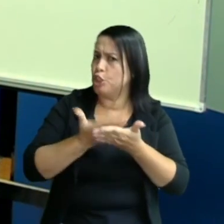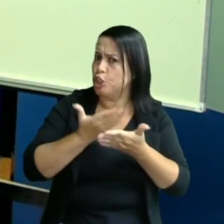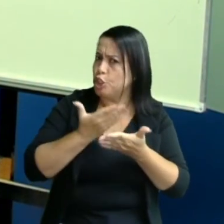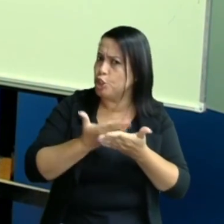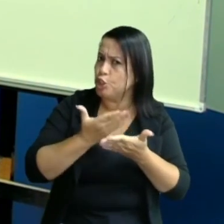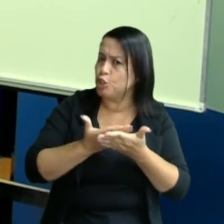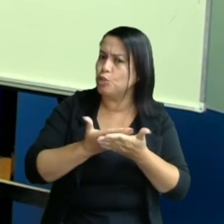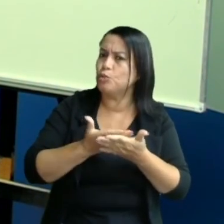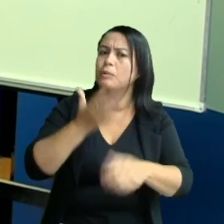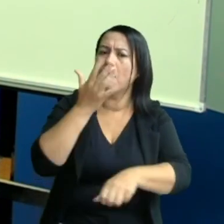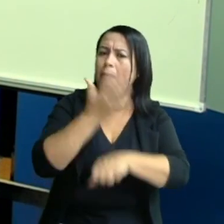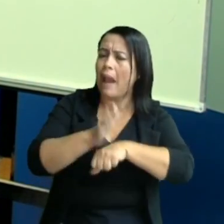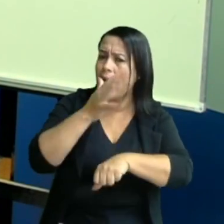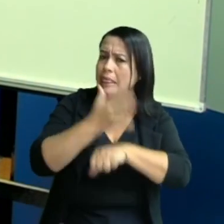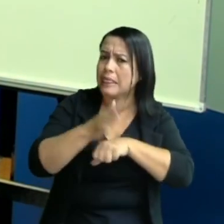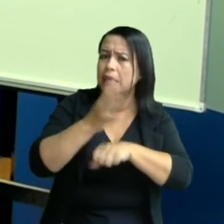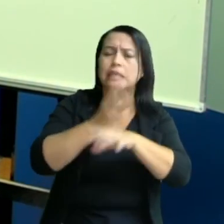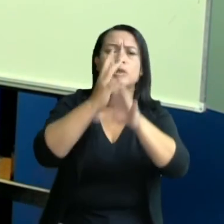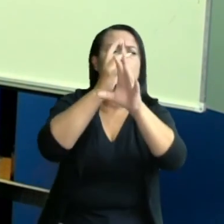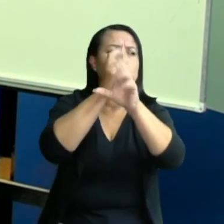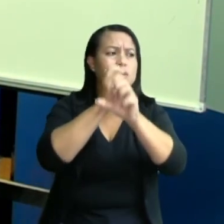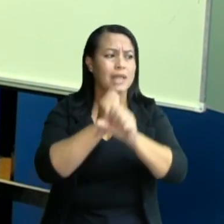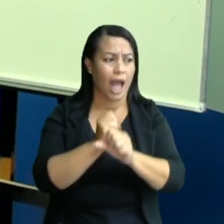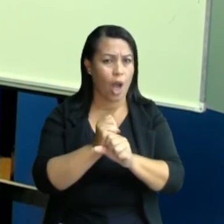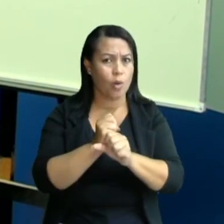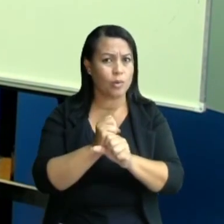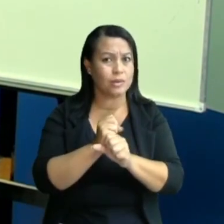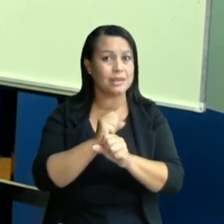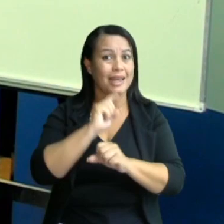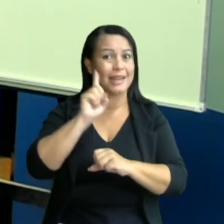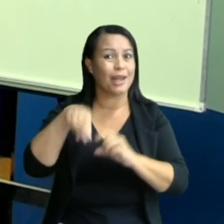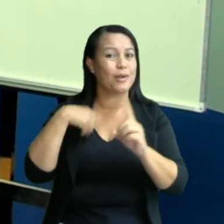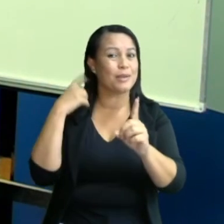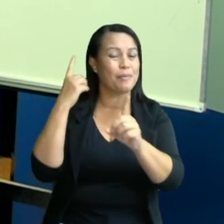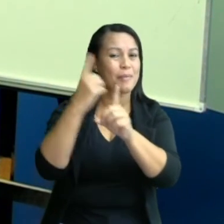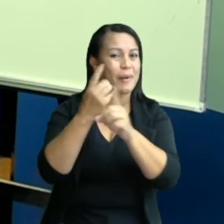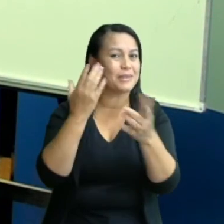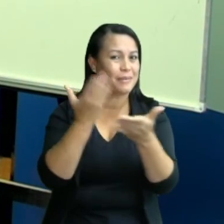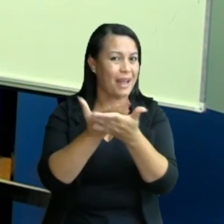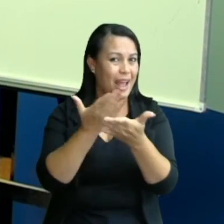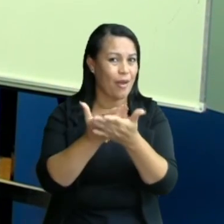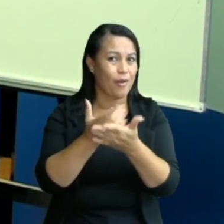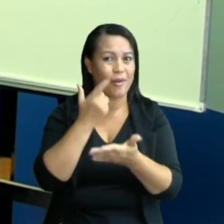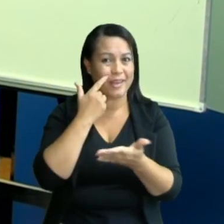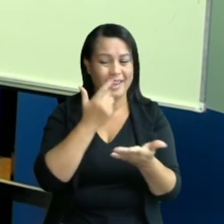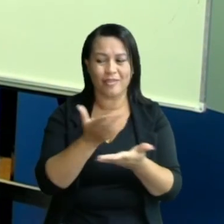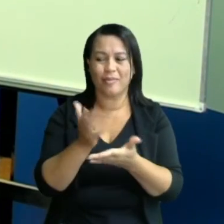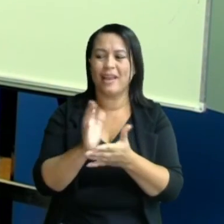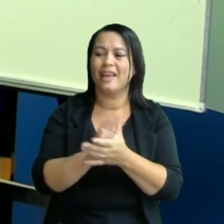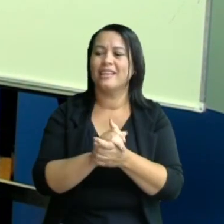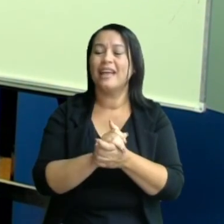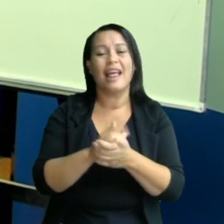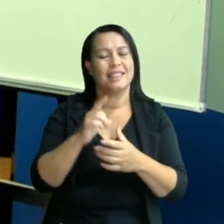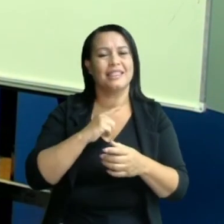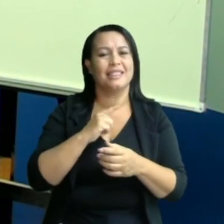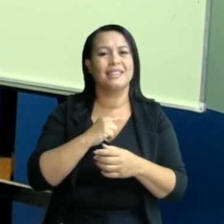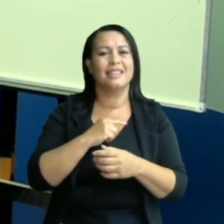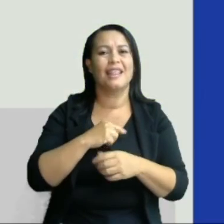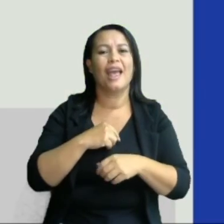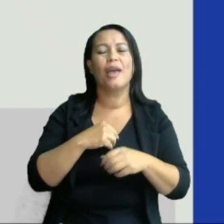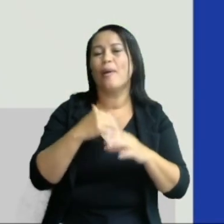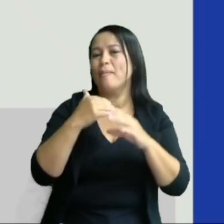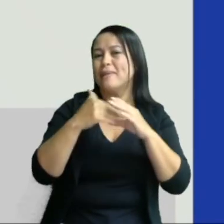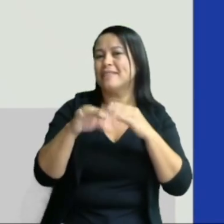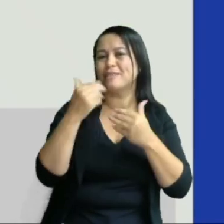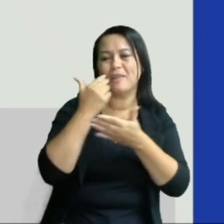estudem, pratiquem os cálculos e até a nossa próxima vez. Vamos ver aqui, tem uma mensagenzinha,